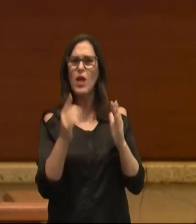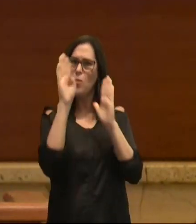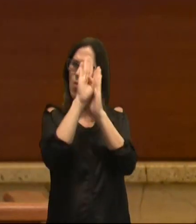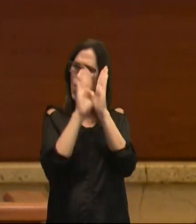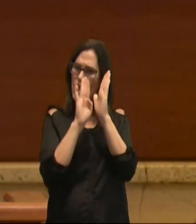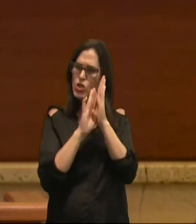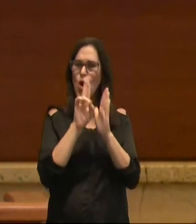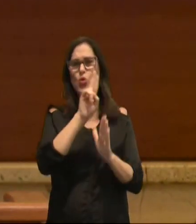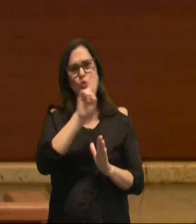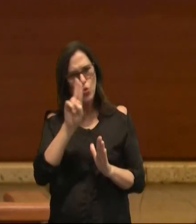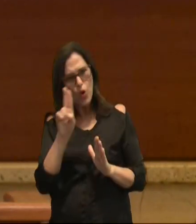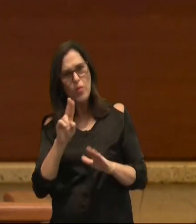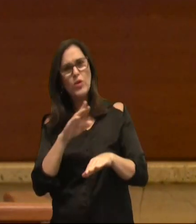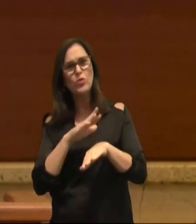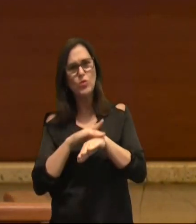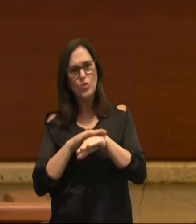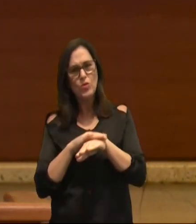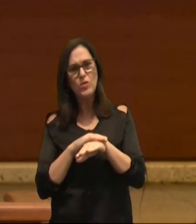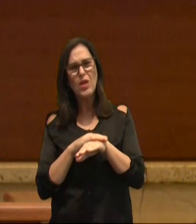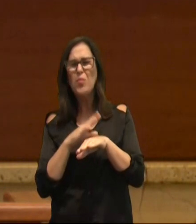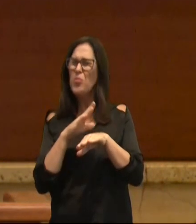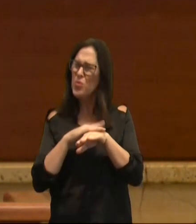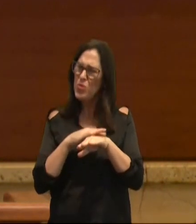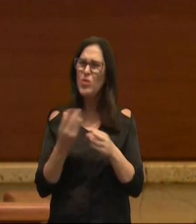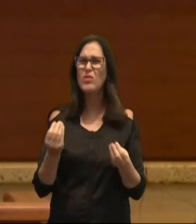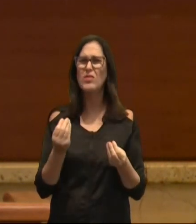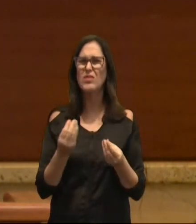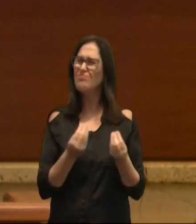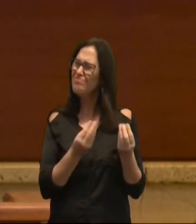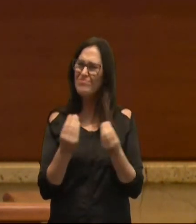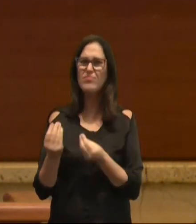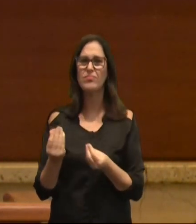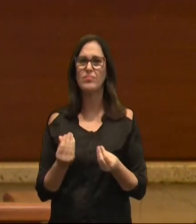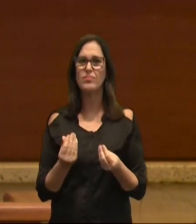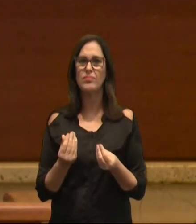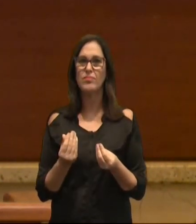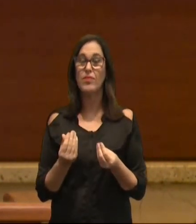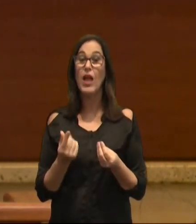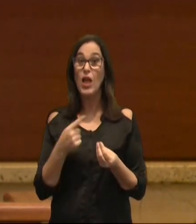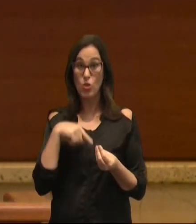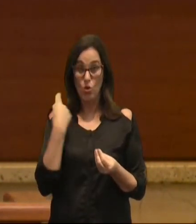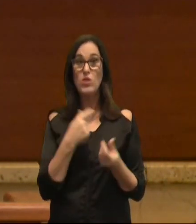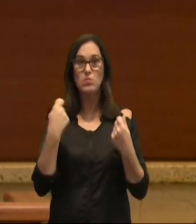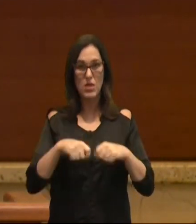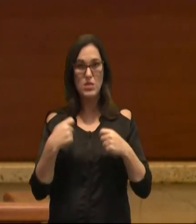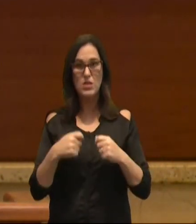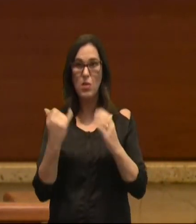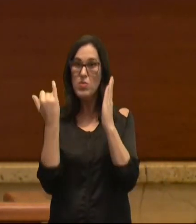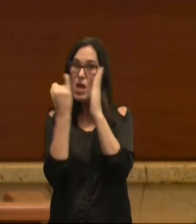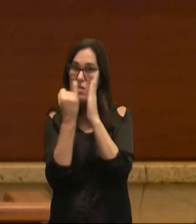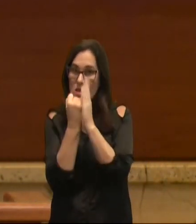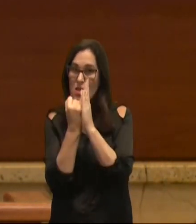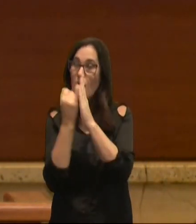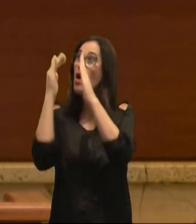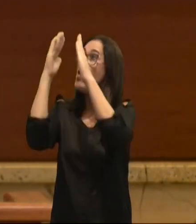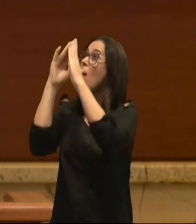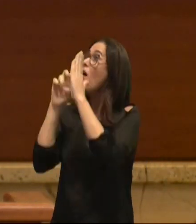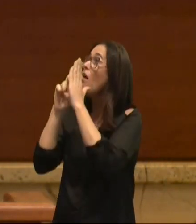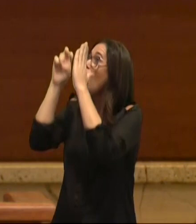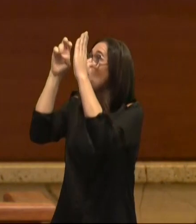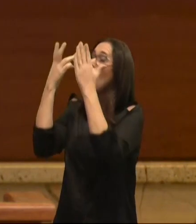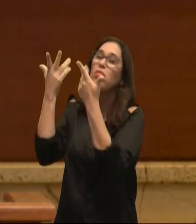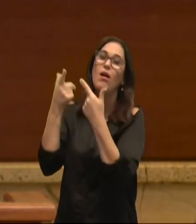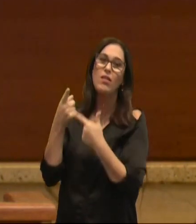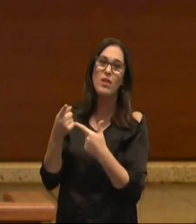aqueles irmãos que recebem muitos doentes, muitos enfermos, e nós necessitamos desta intercessão clamando a Deus.